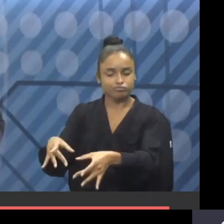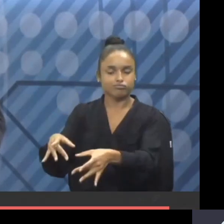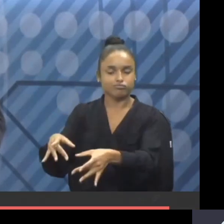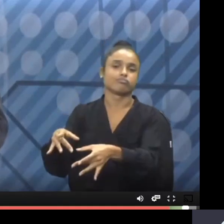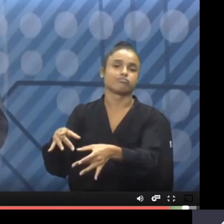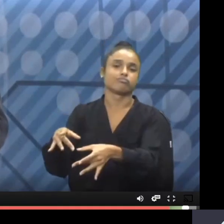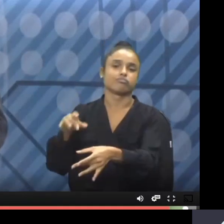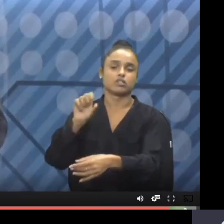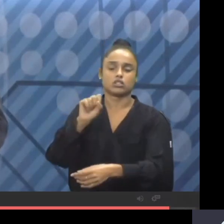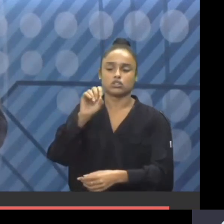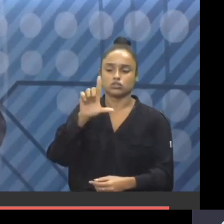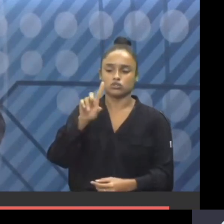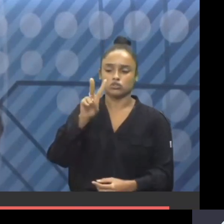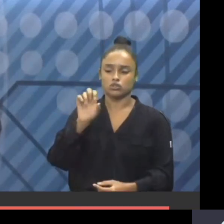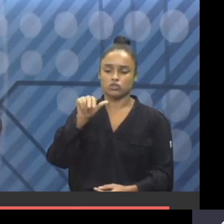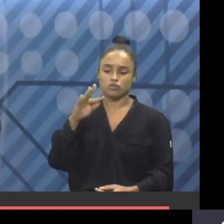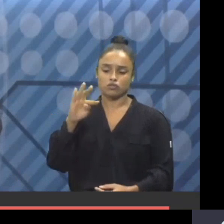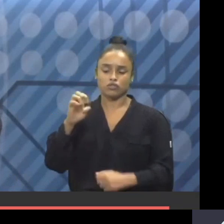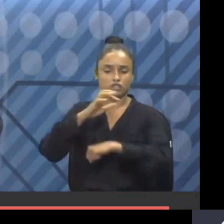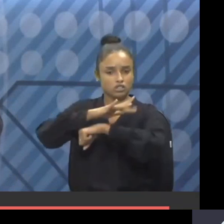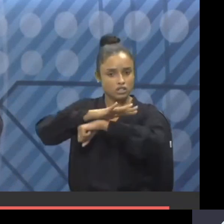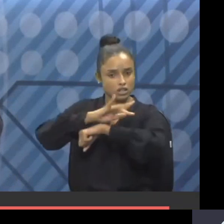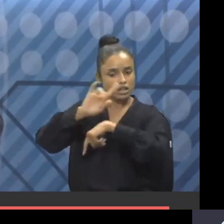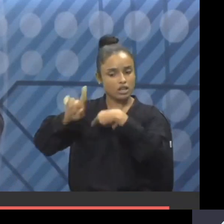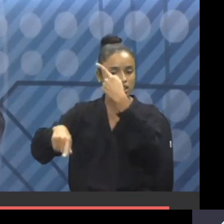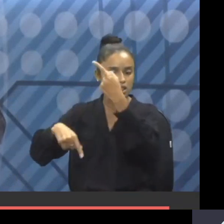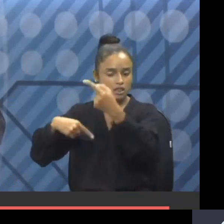final no solvente ácido, e depois